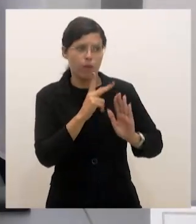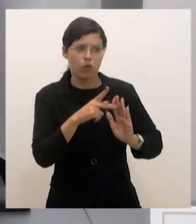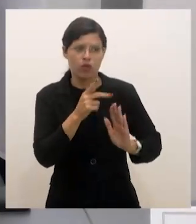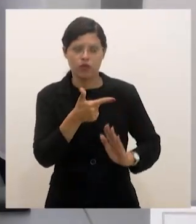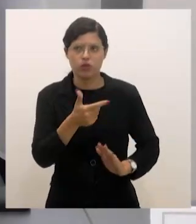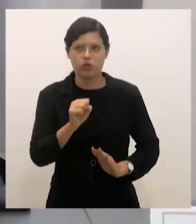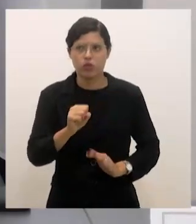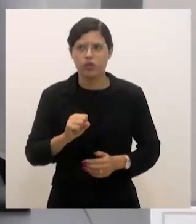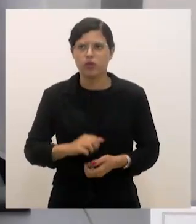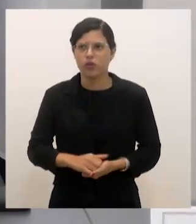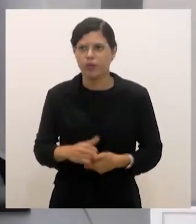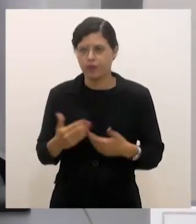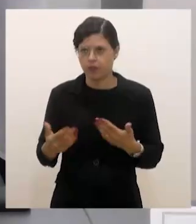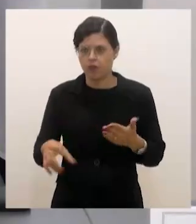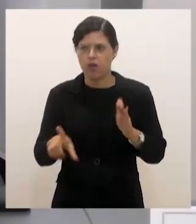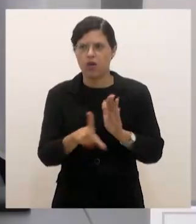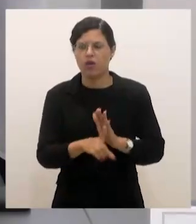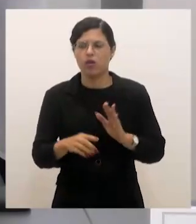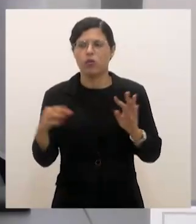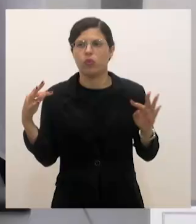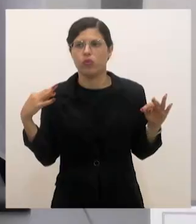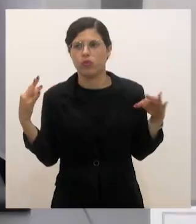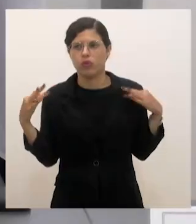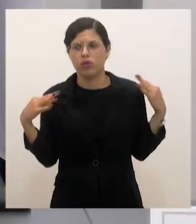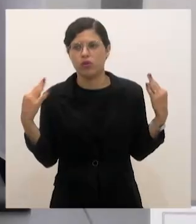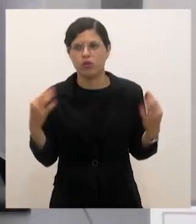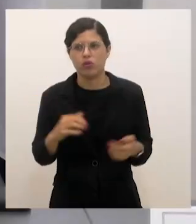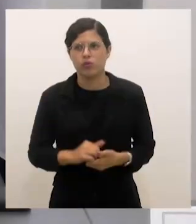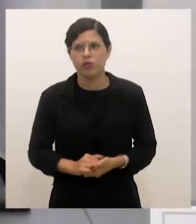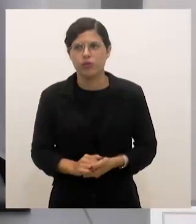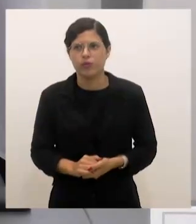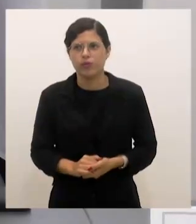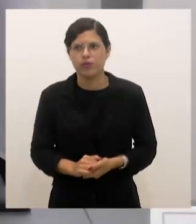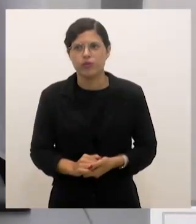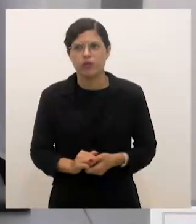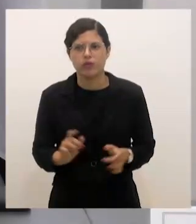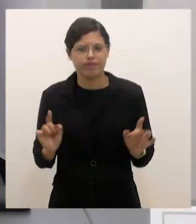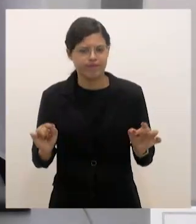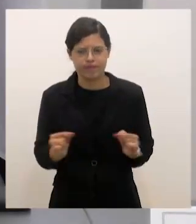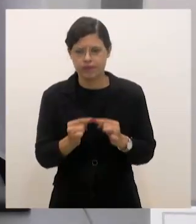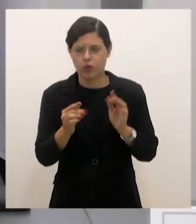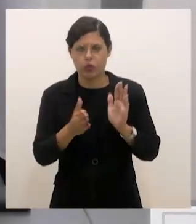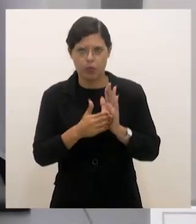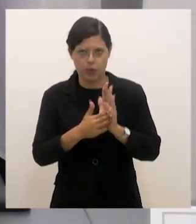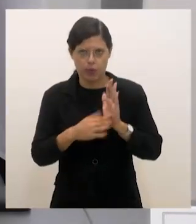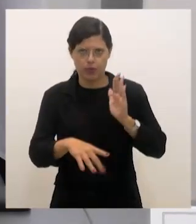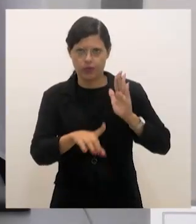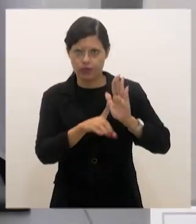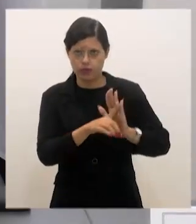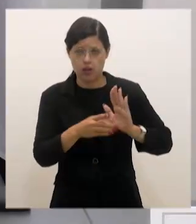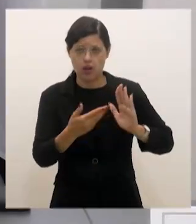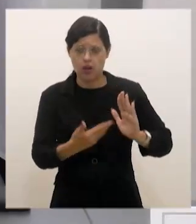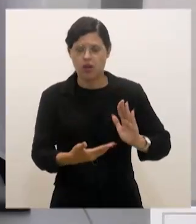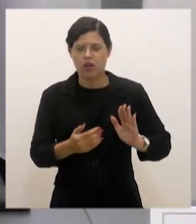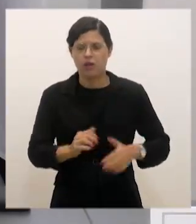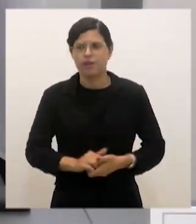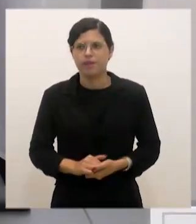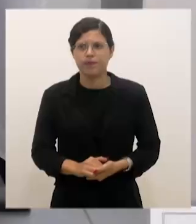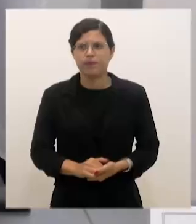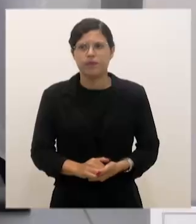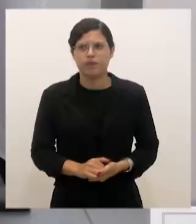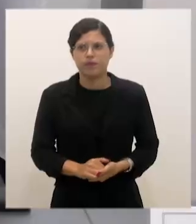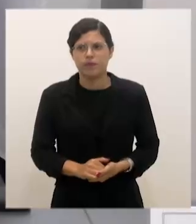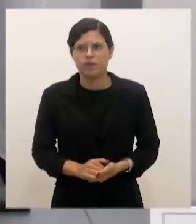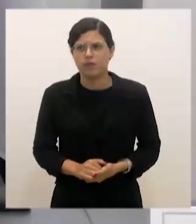a Lei do Turismo ela vai no encontro do que eu estou propondo na lei, dizendo que